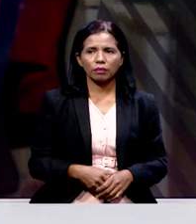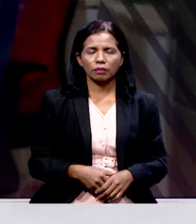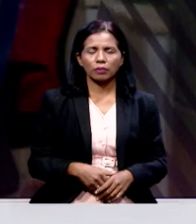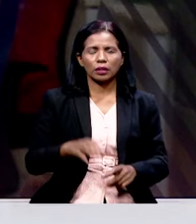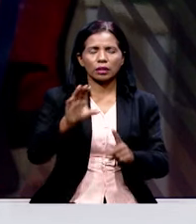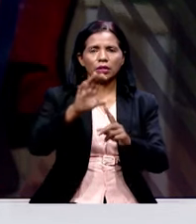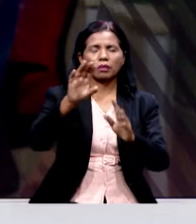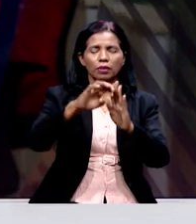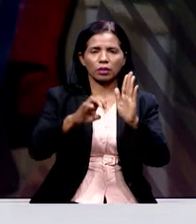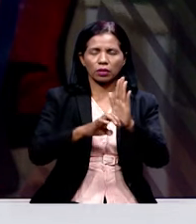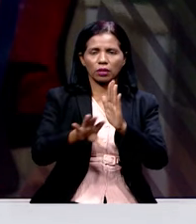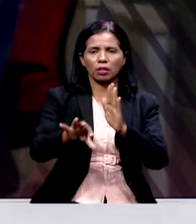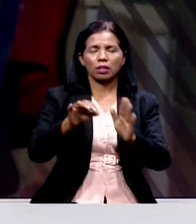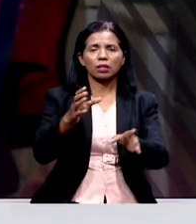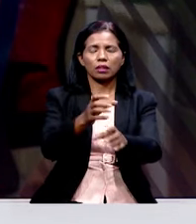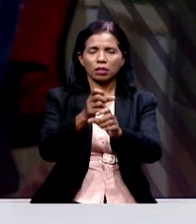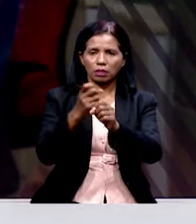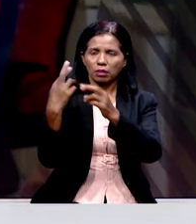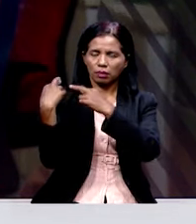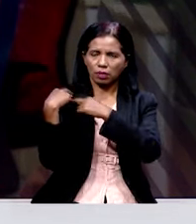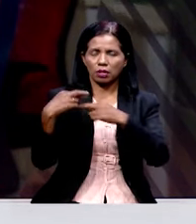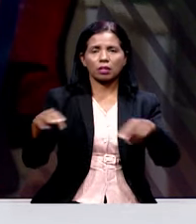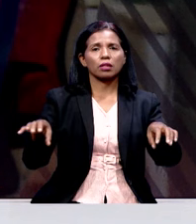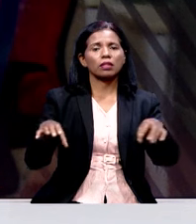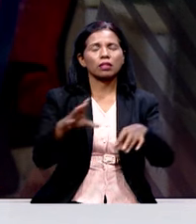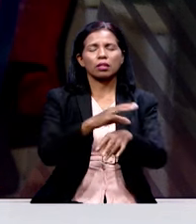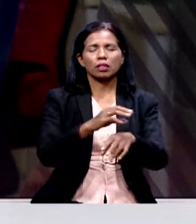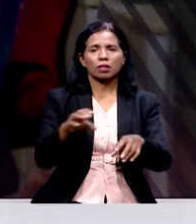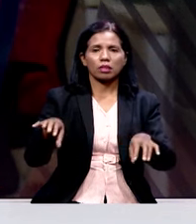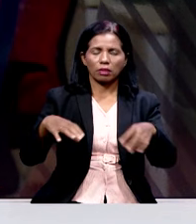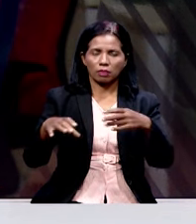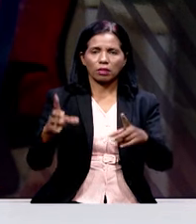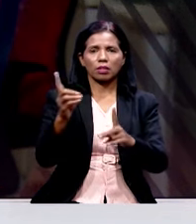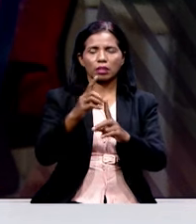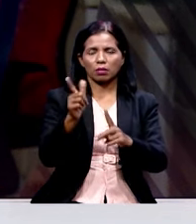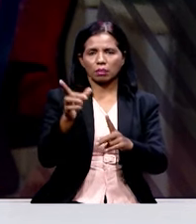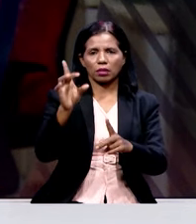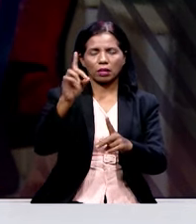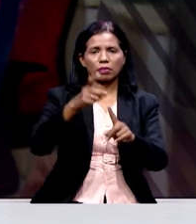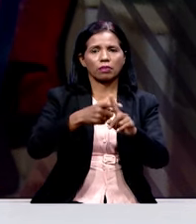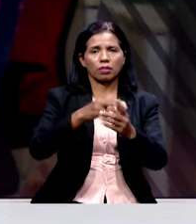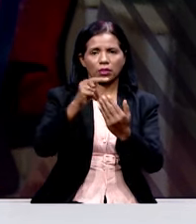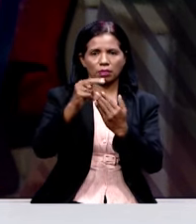Se fissuco è letto stira se simu posse e alloro non resinualo fulan novembro.